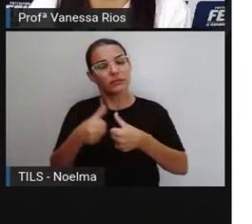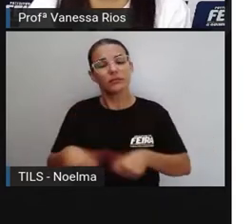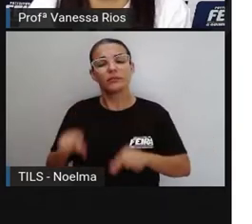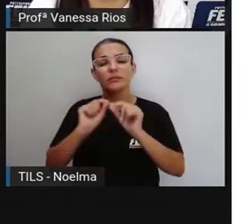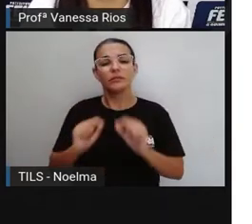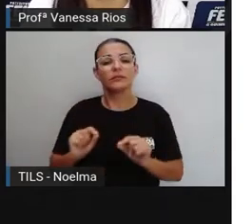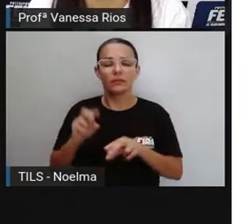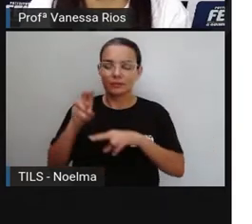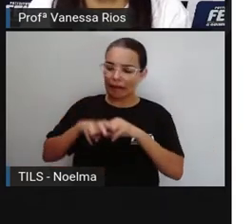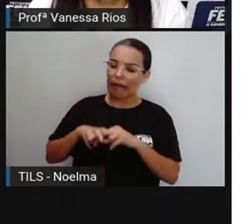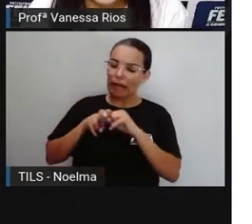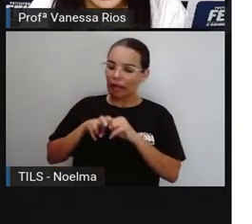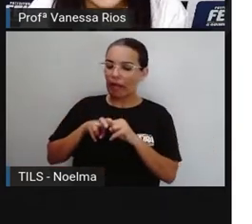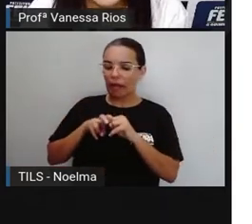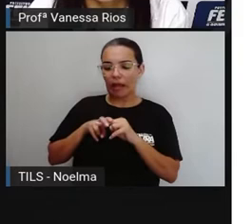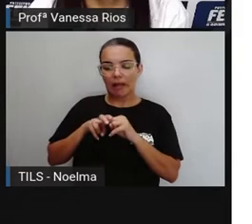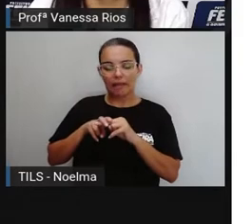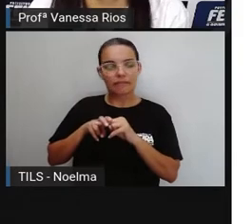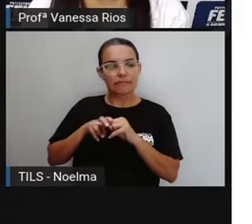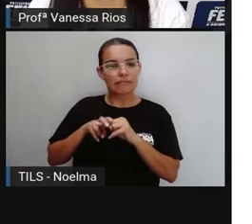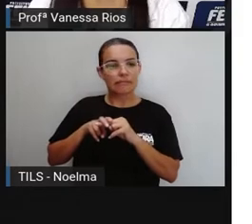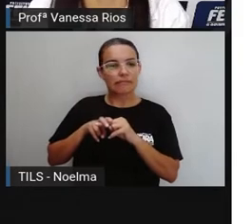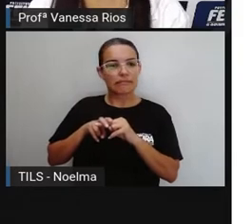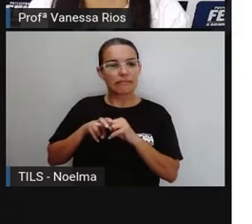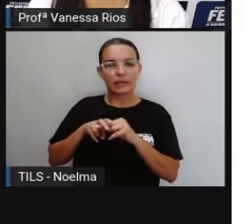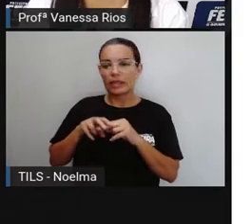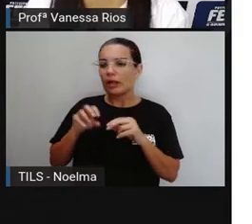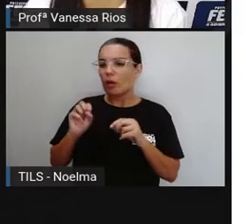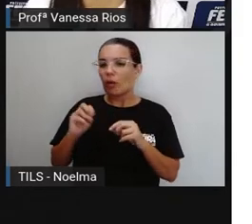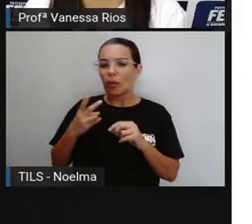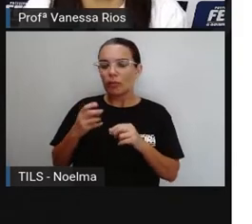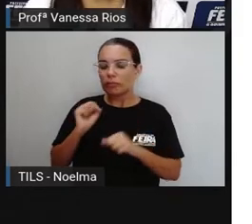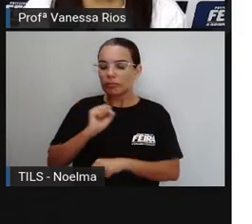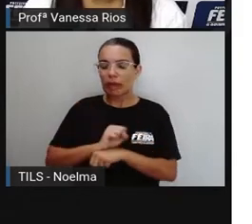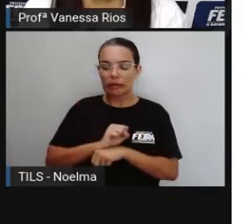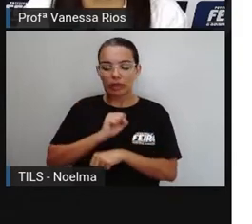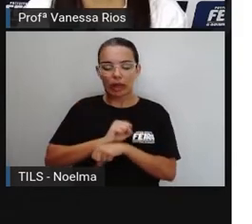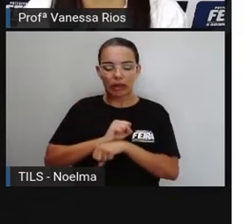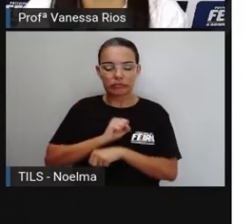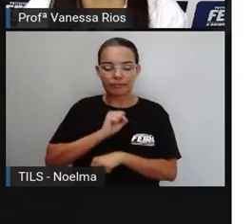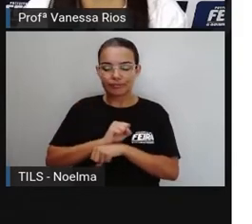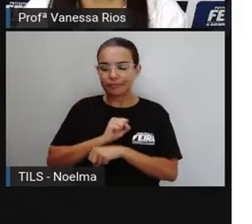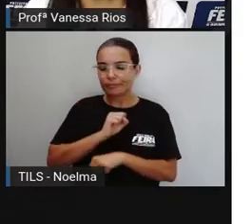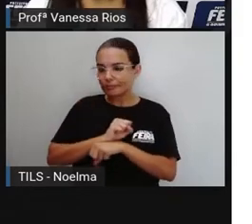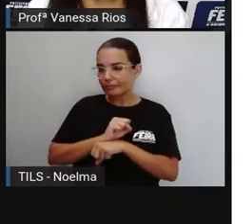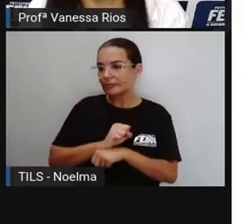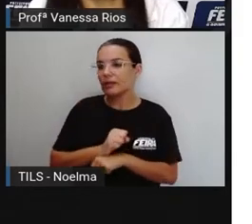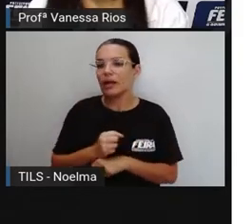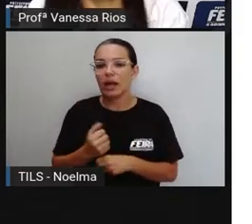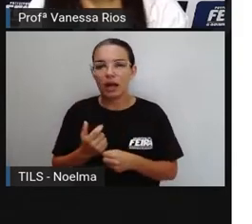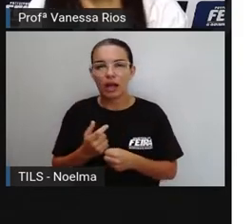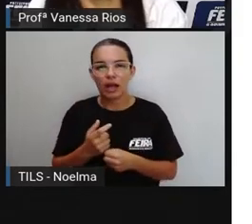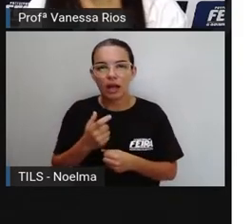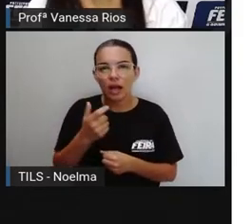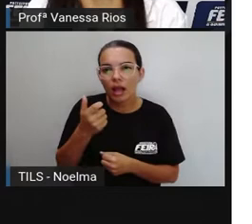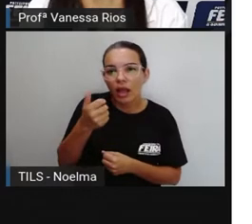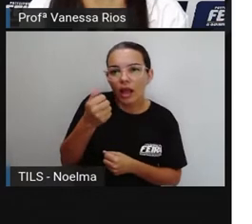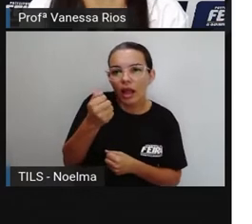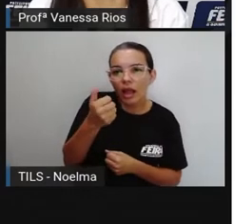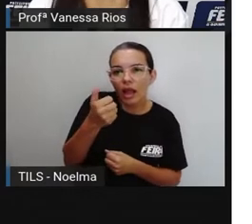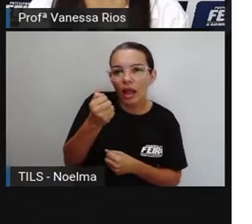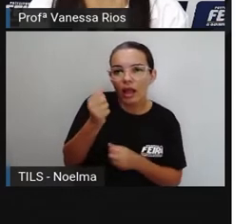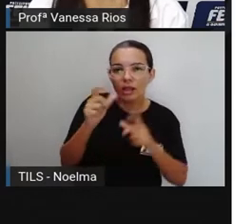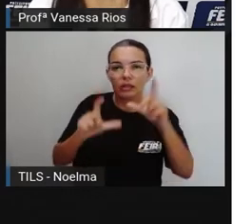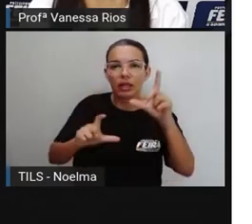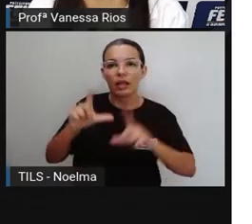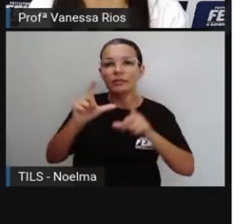fica muito tempo sentado, fica muito tempo parado. Até para mudar o canal da televisão, se usa